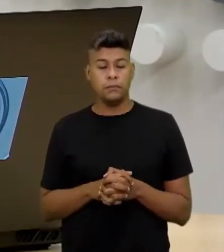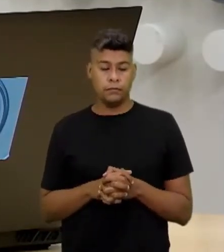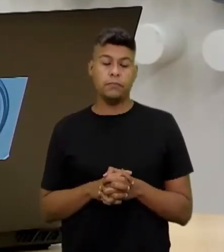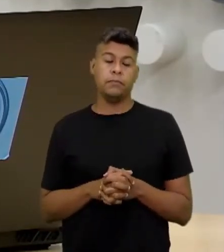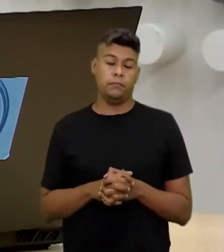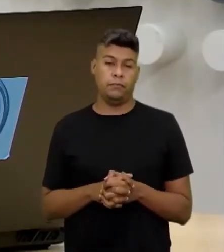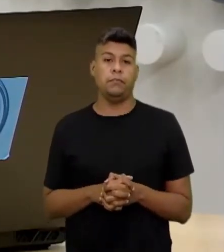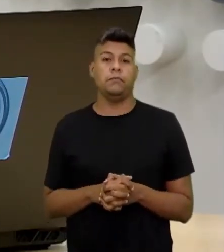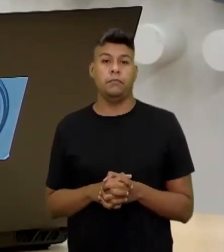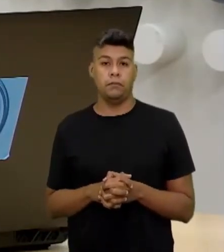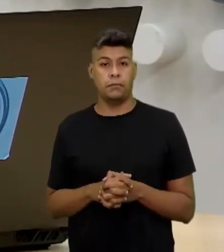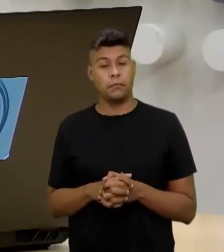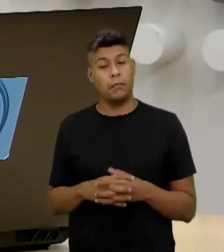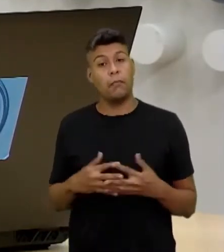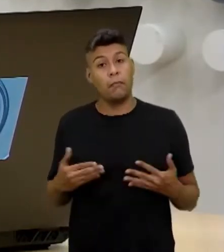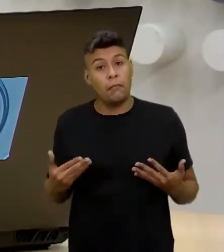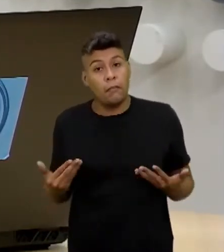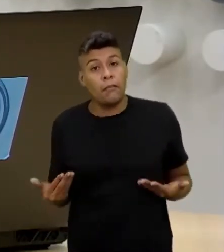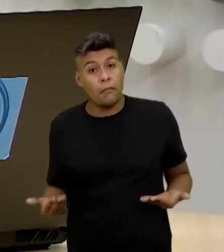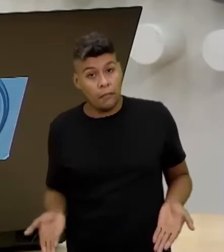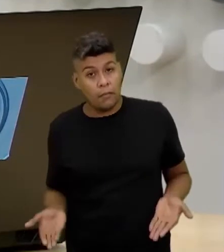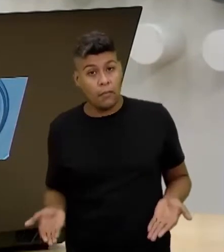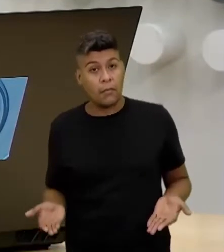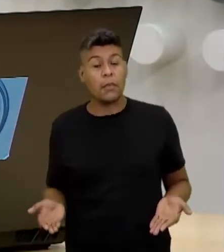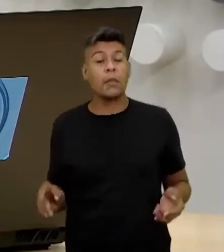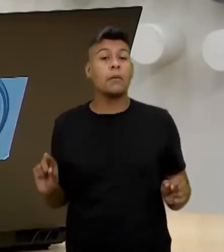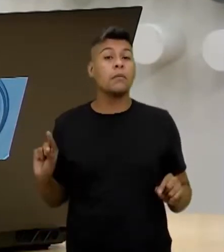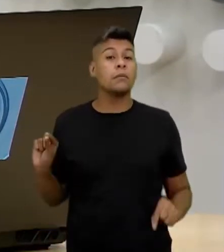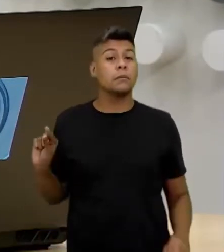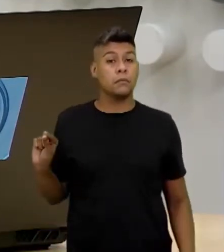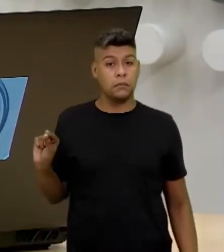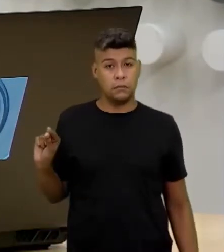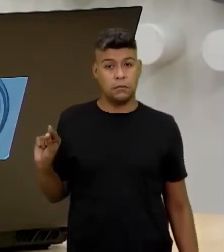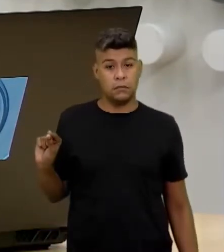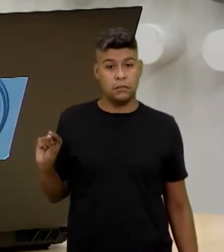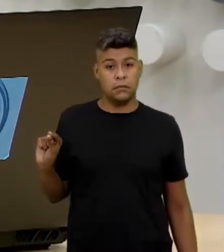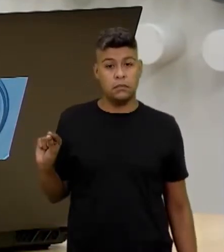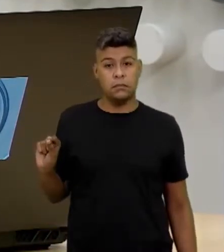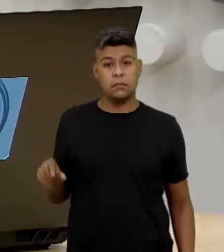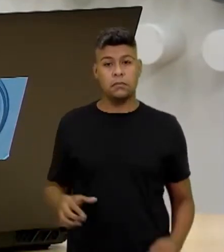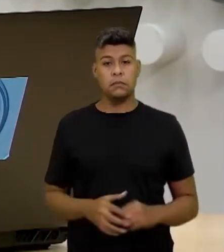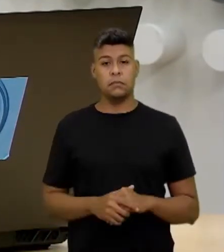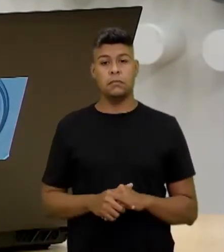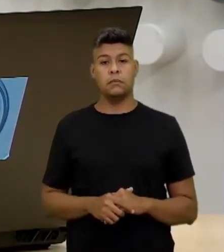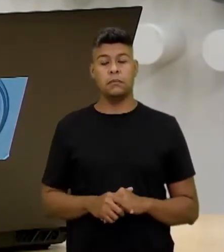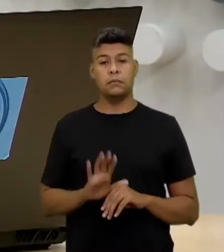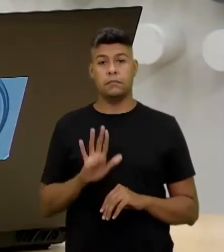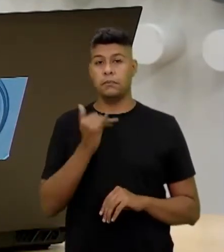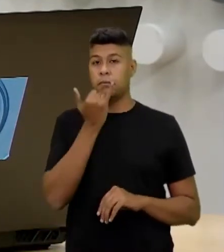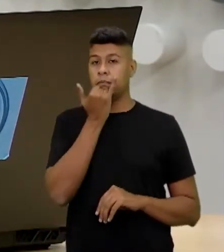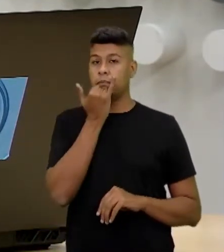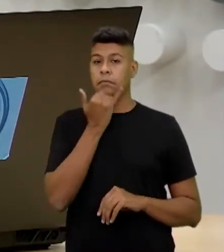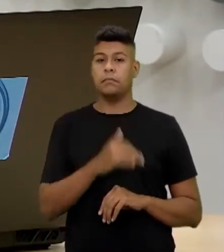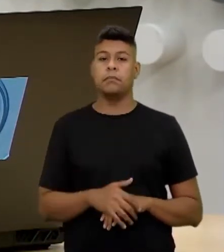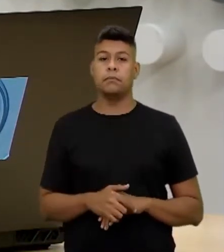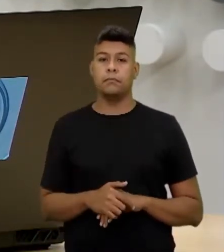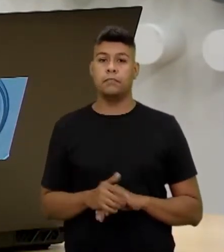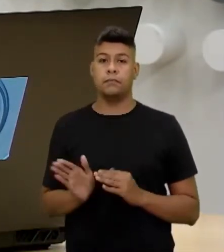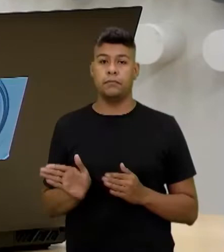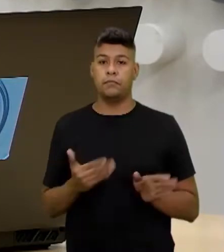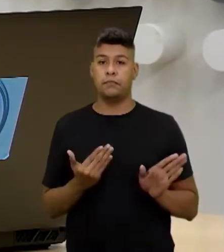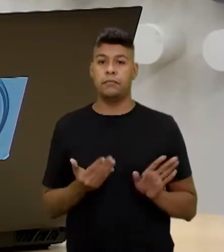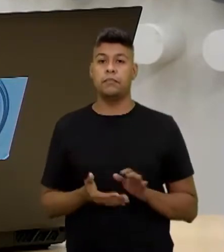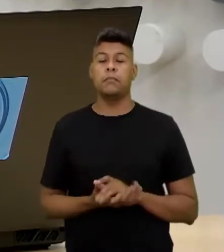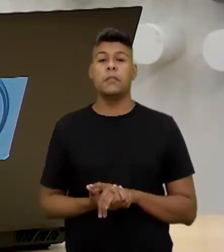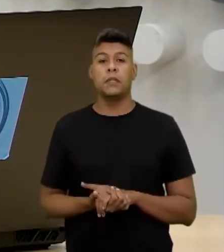Oi e a justamente para aqui o acho que tá no próximo e